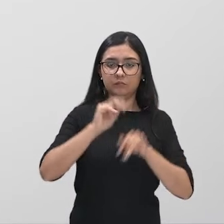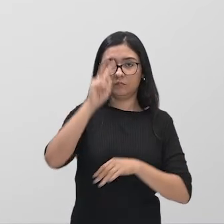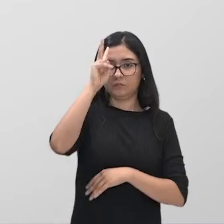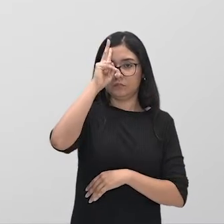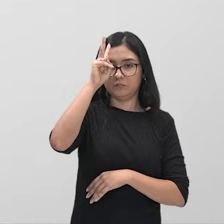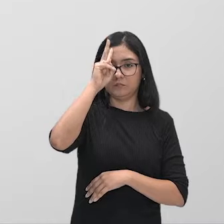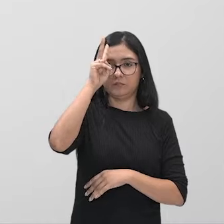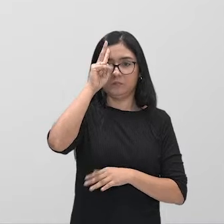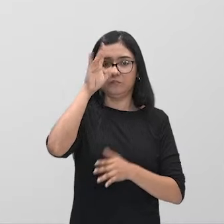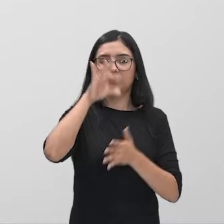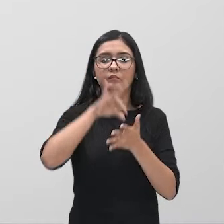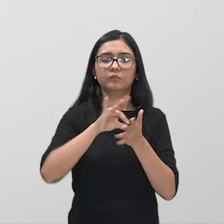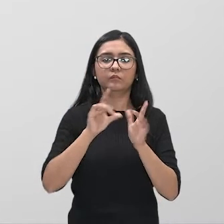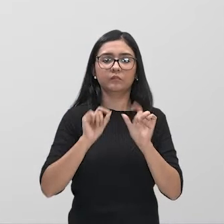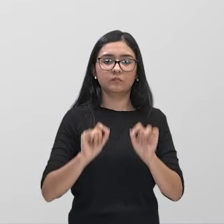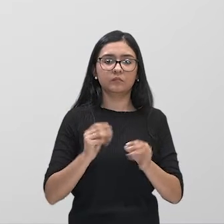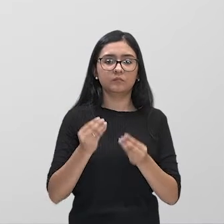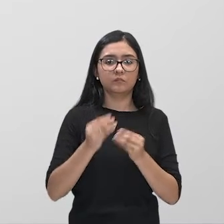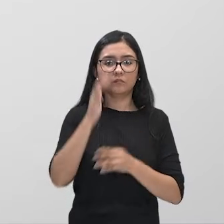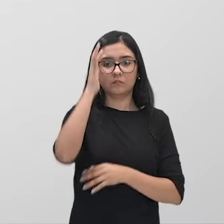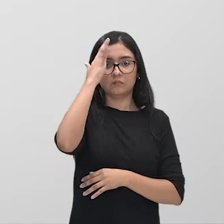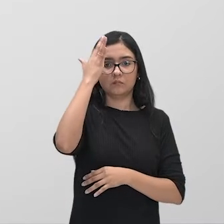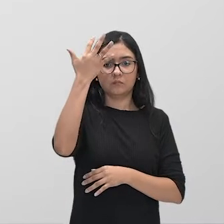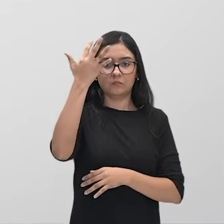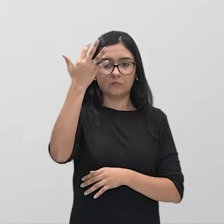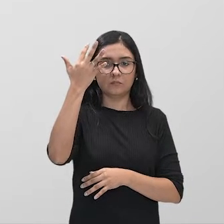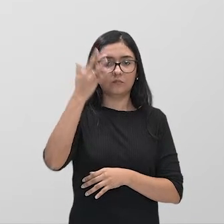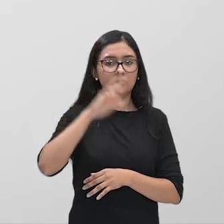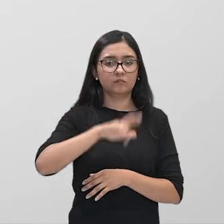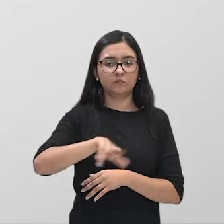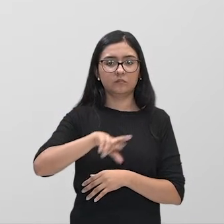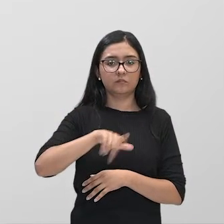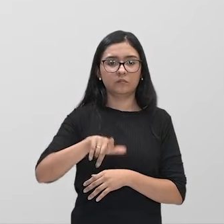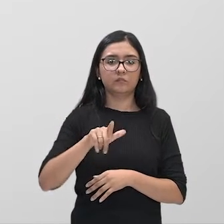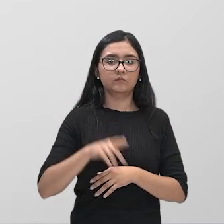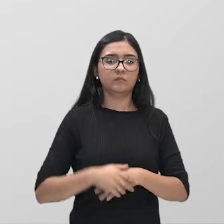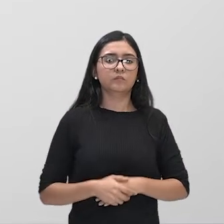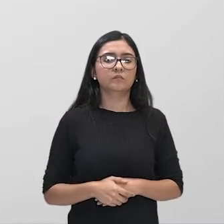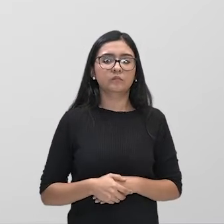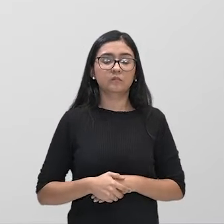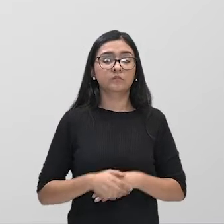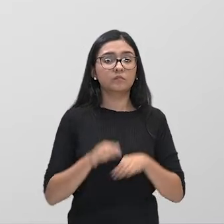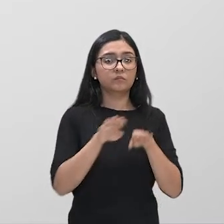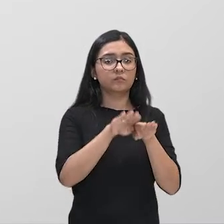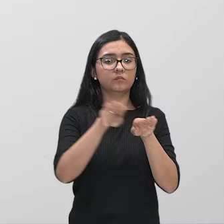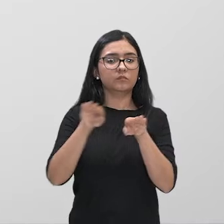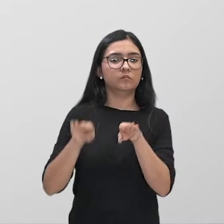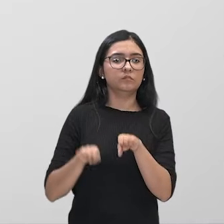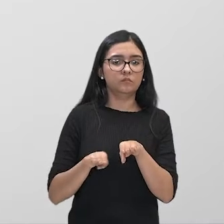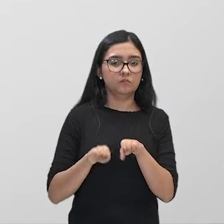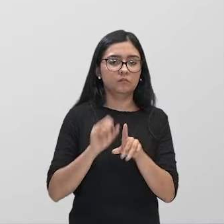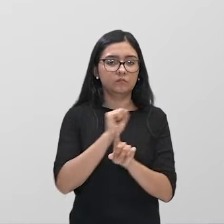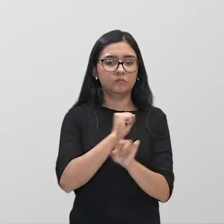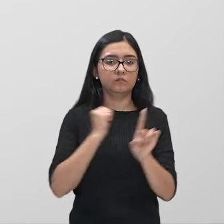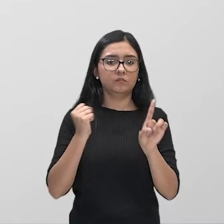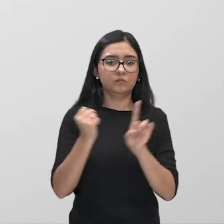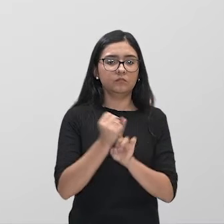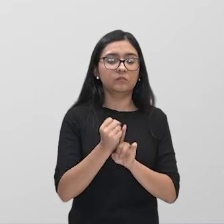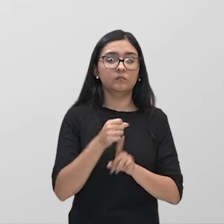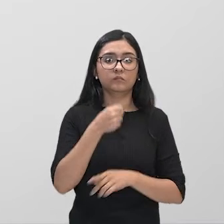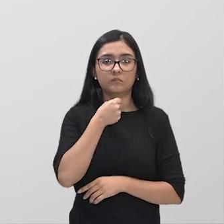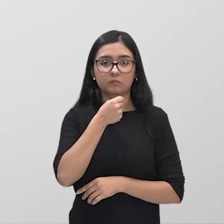segunda-feira afirma que soluções atuais não resolvem nova geração de desigualdades.